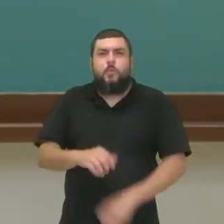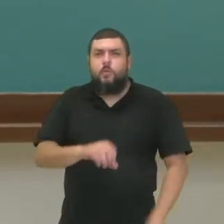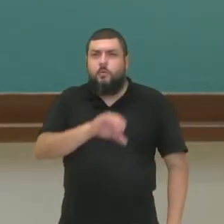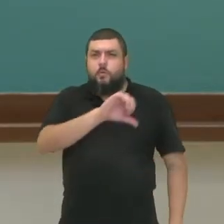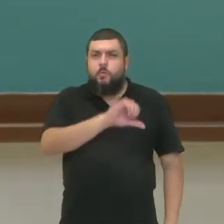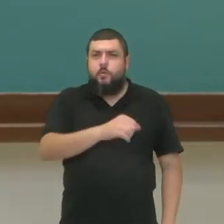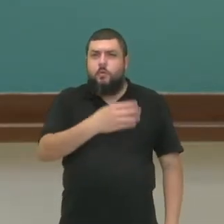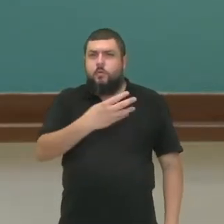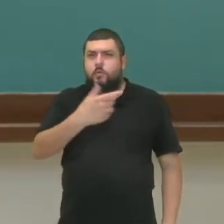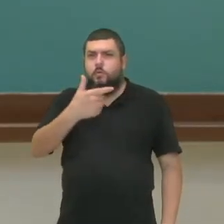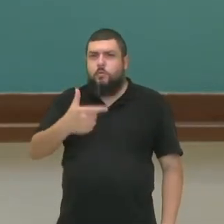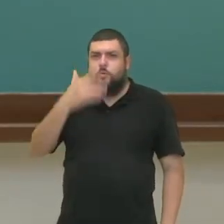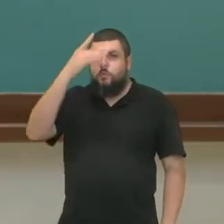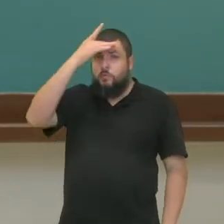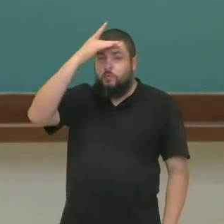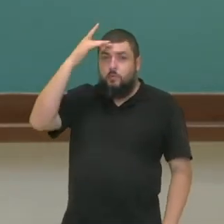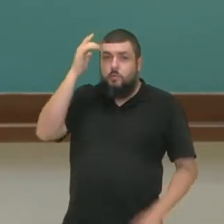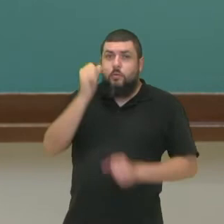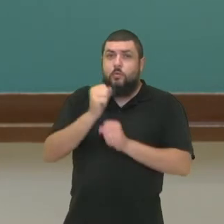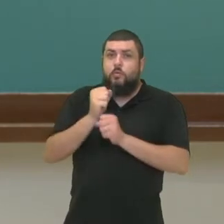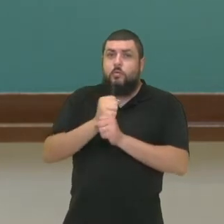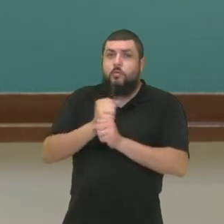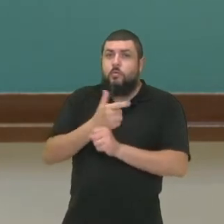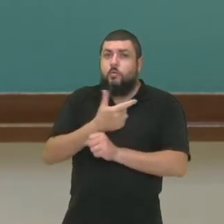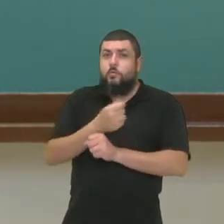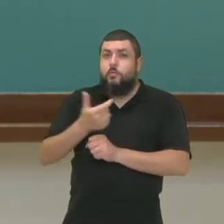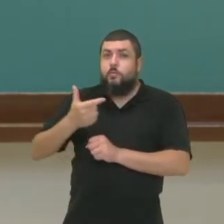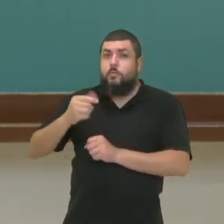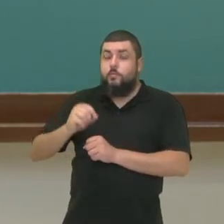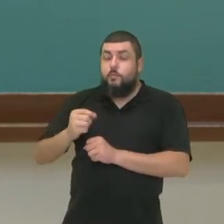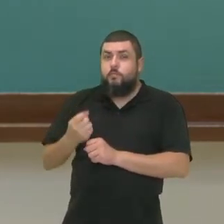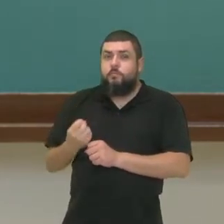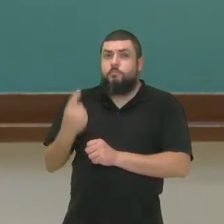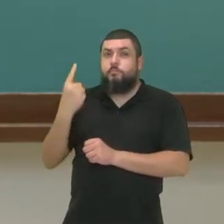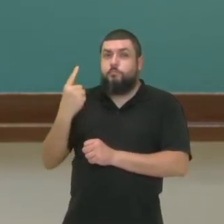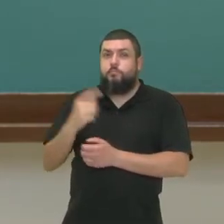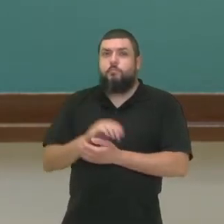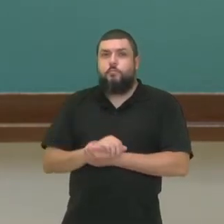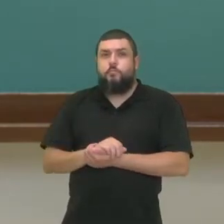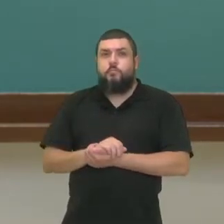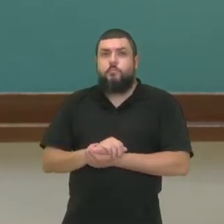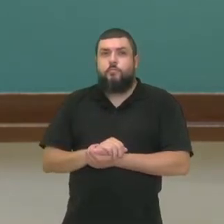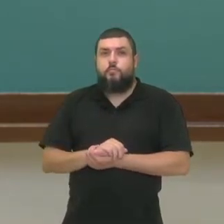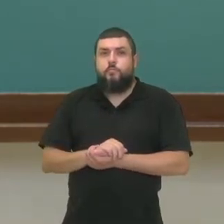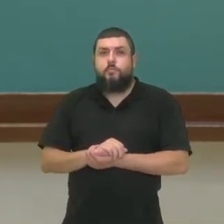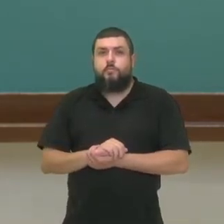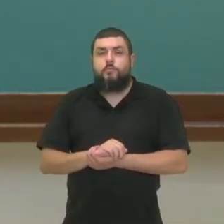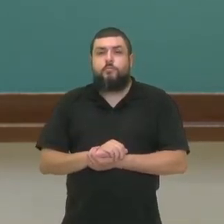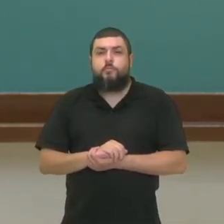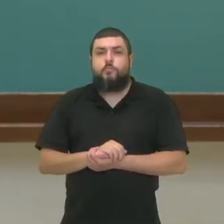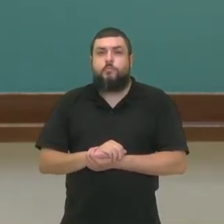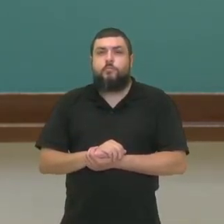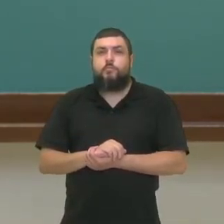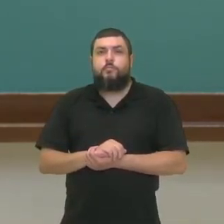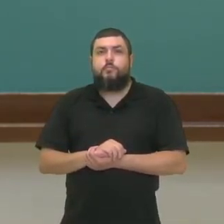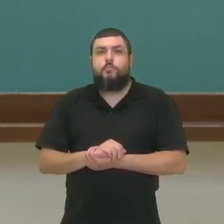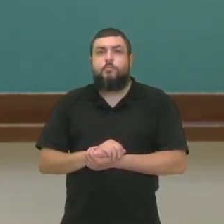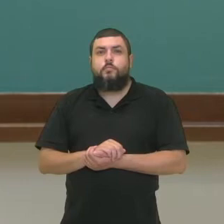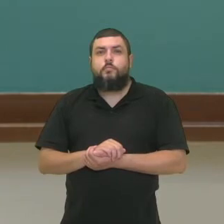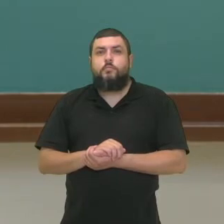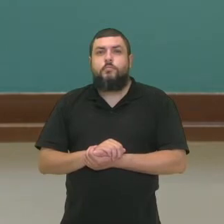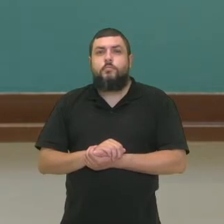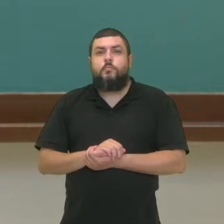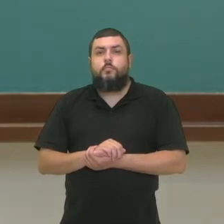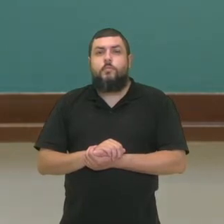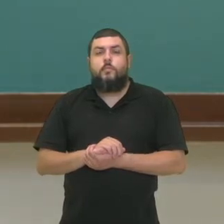942 pessoas no ano de 2020, ou, melhor dizendo, nos dias atuais. Só